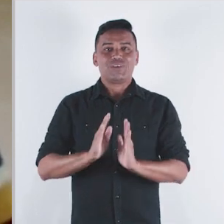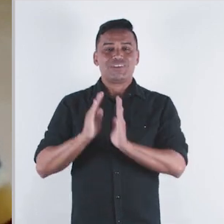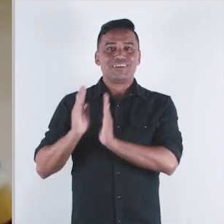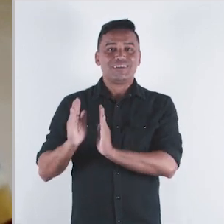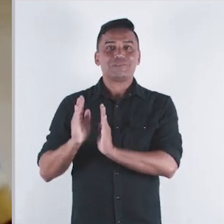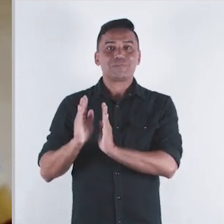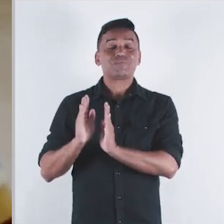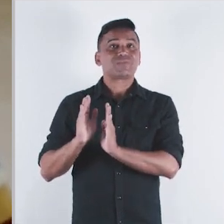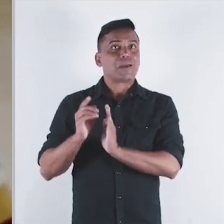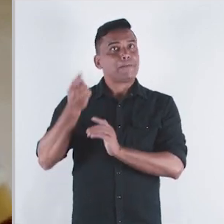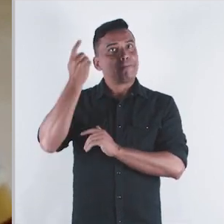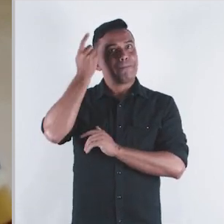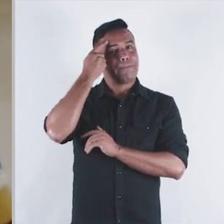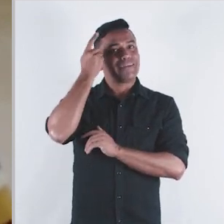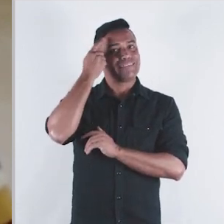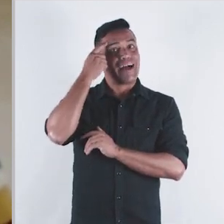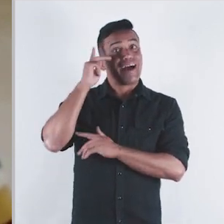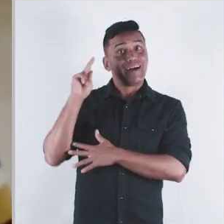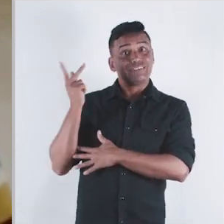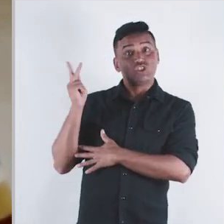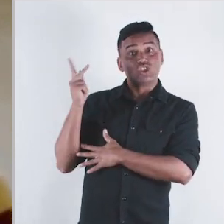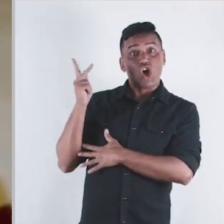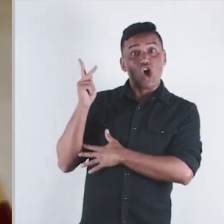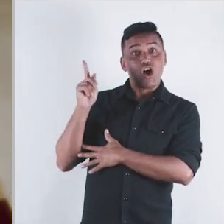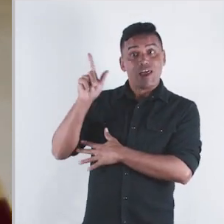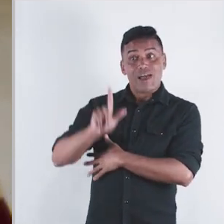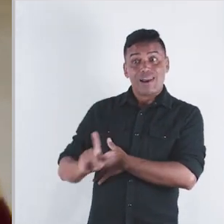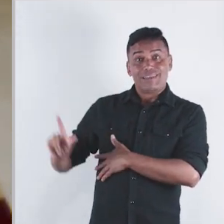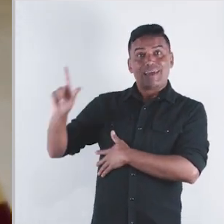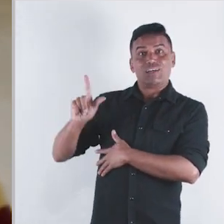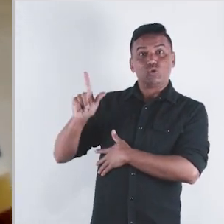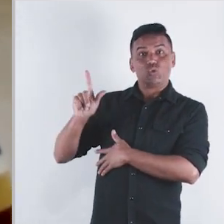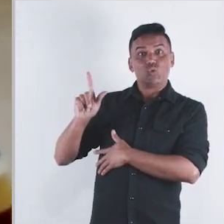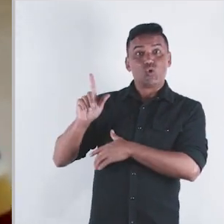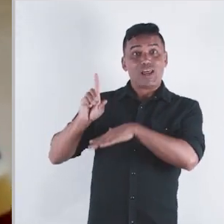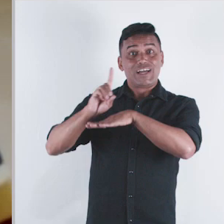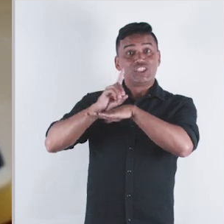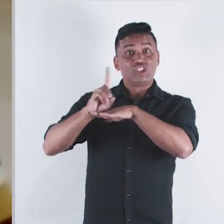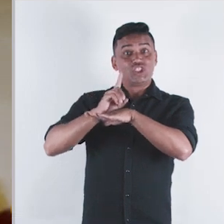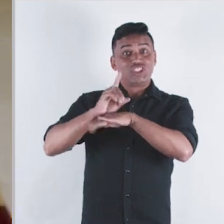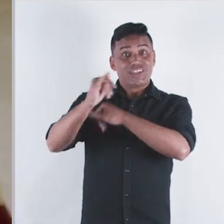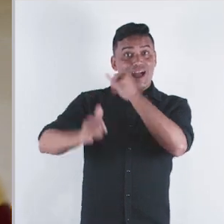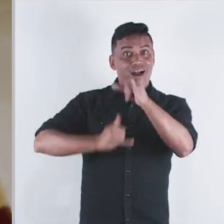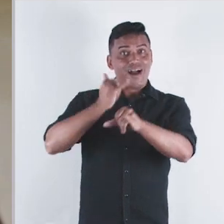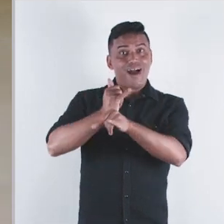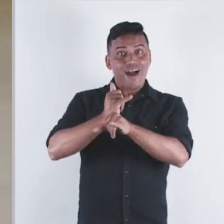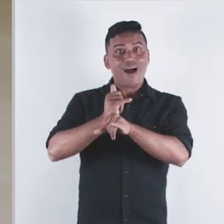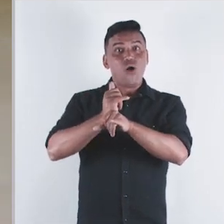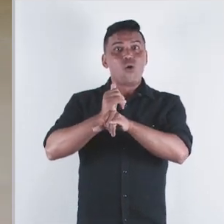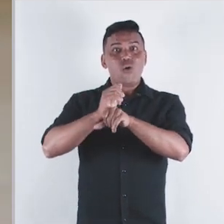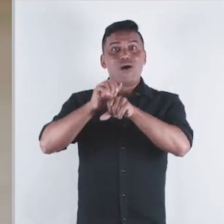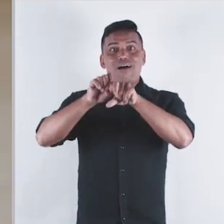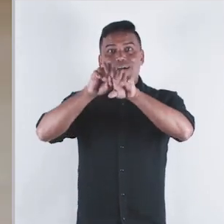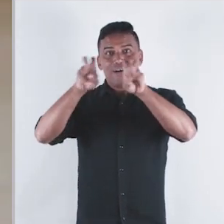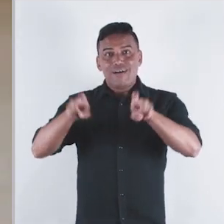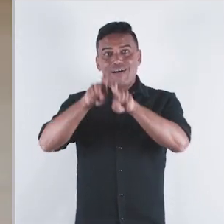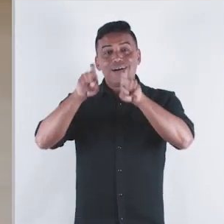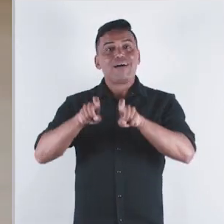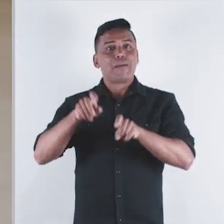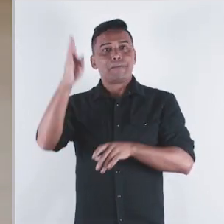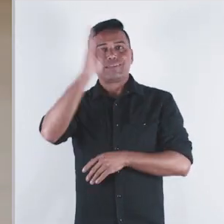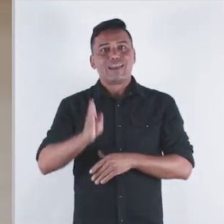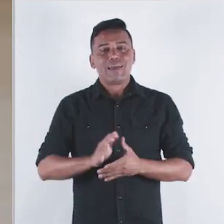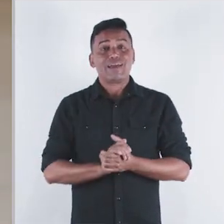vamos pensar, uma história da literatura digital brasileira. Os marcos, Márcia, quando nós estamos falando dessa relação